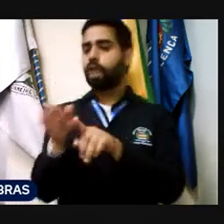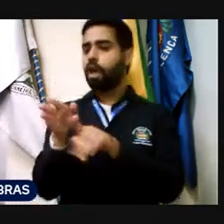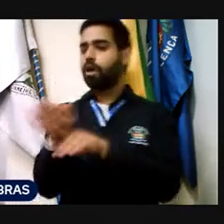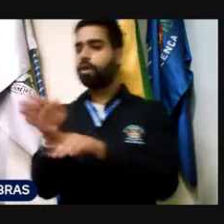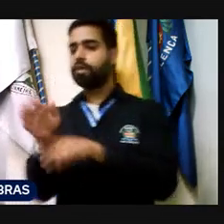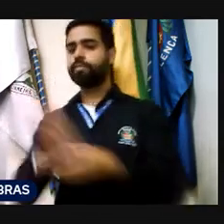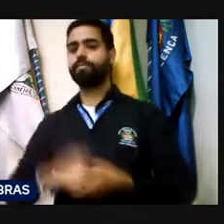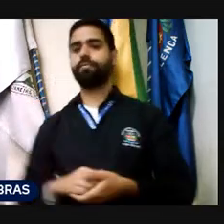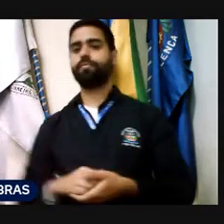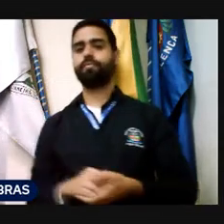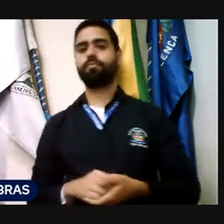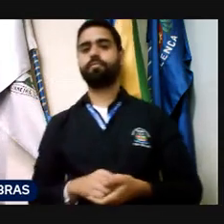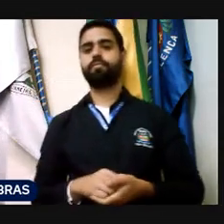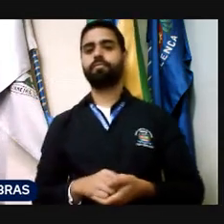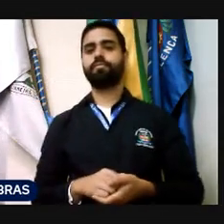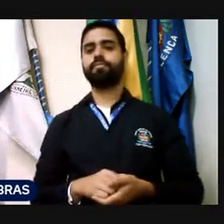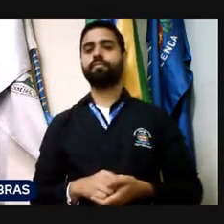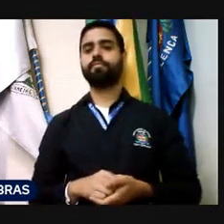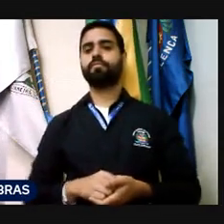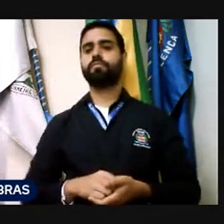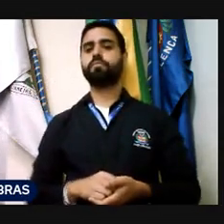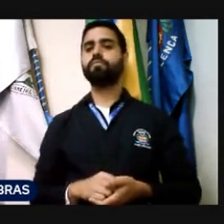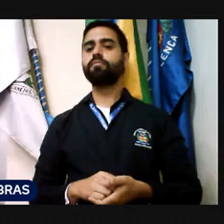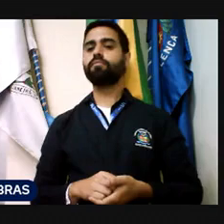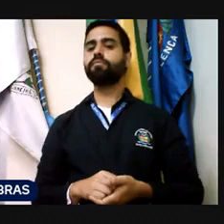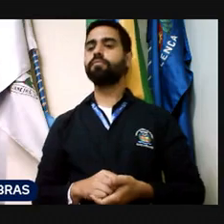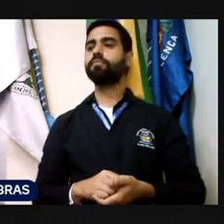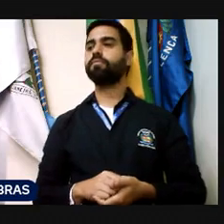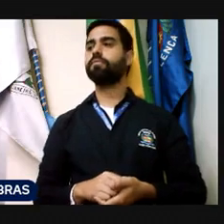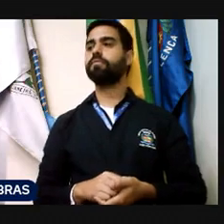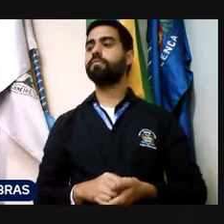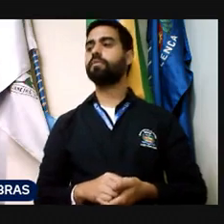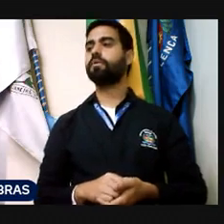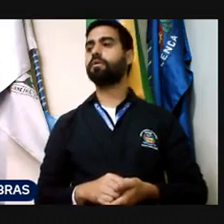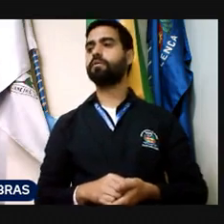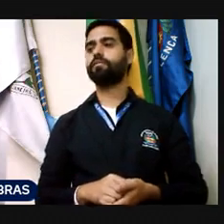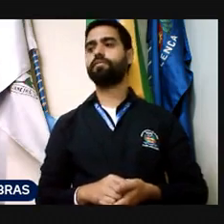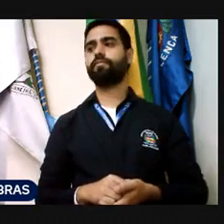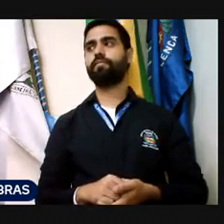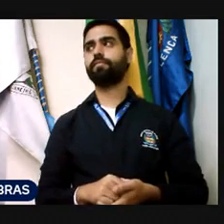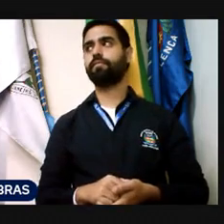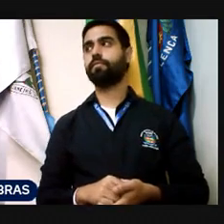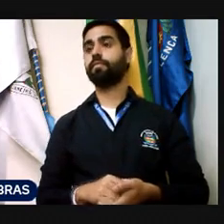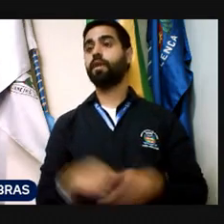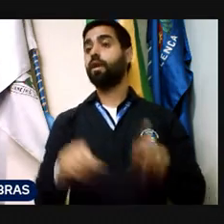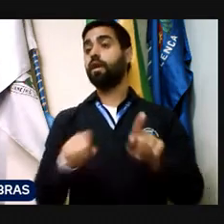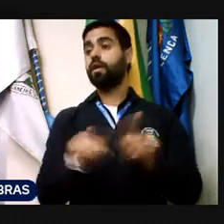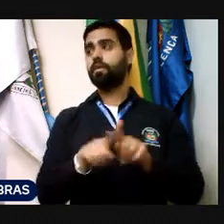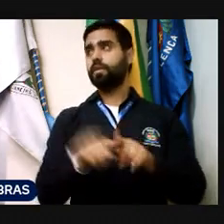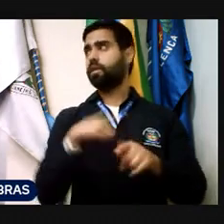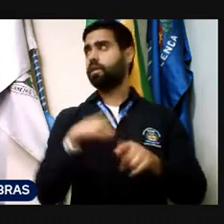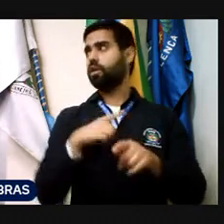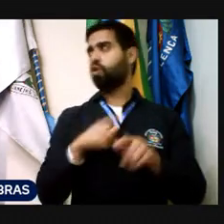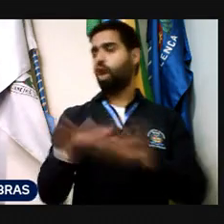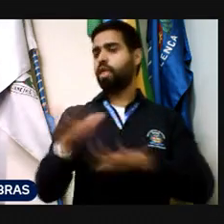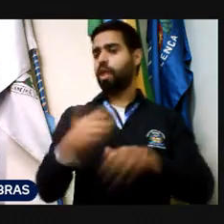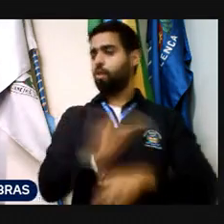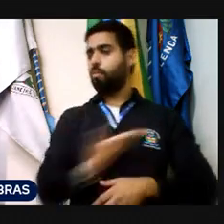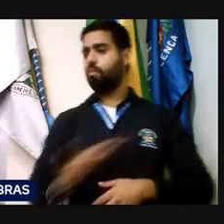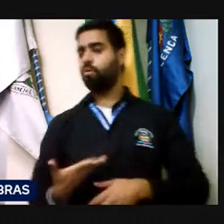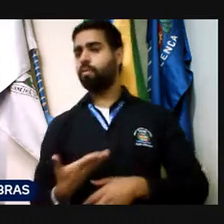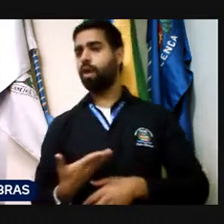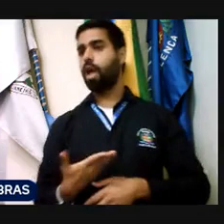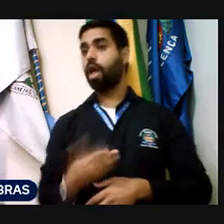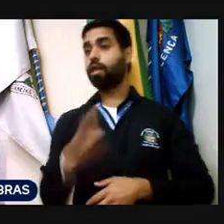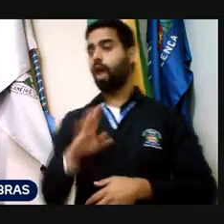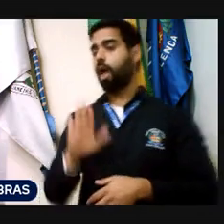da comunidade, diminuindo conflitos e gerando a sensação de segurança que a comunidade anseia. Além de todo o ordenamento público, a presença